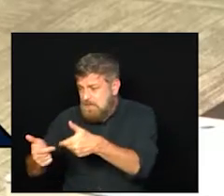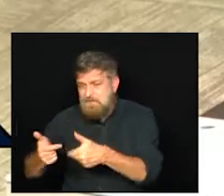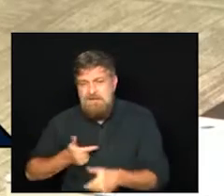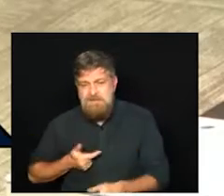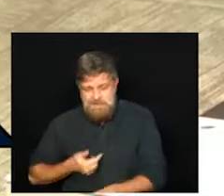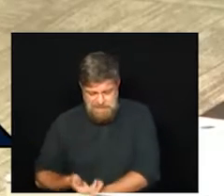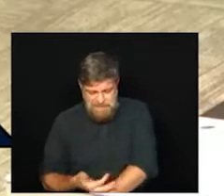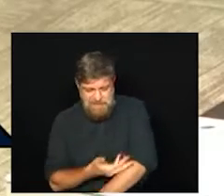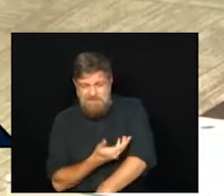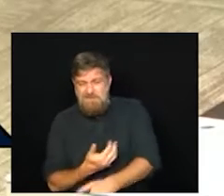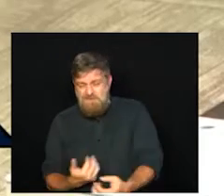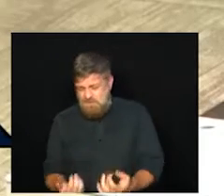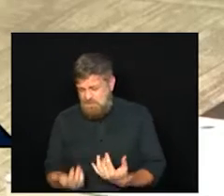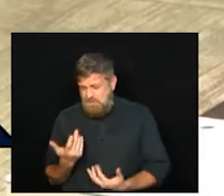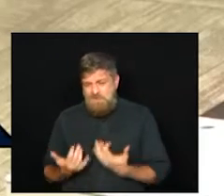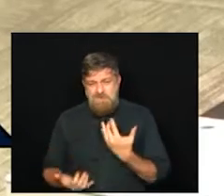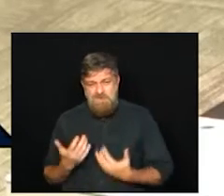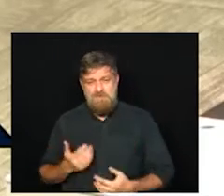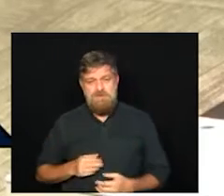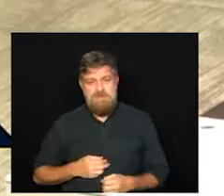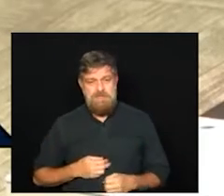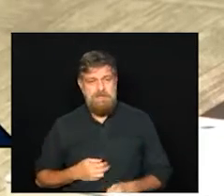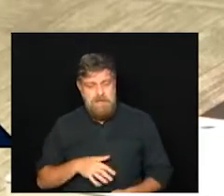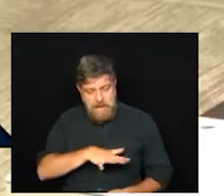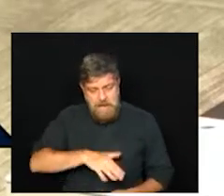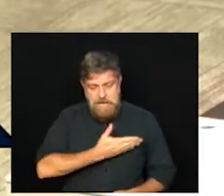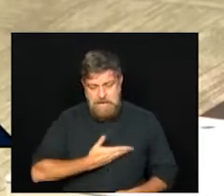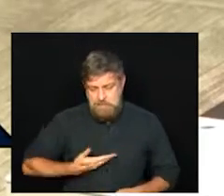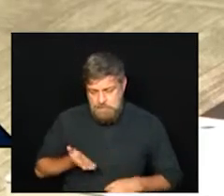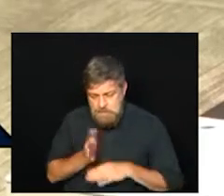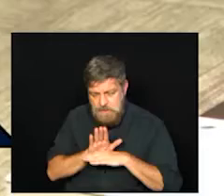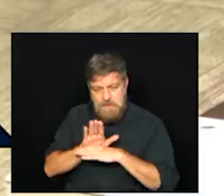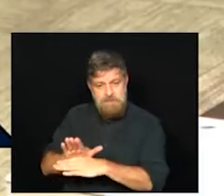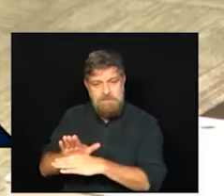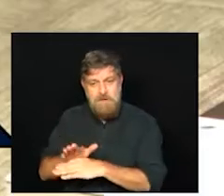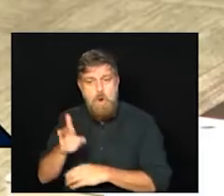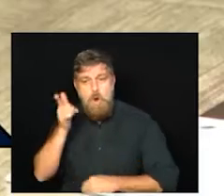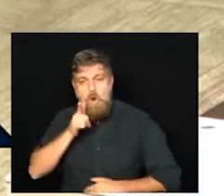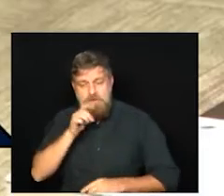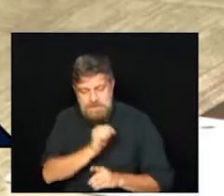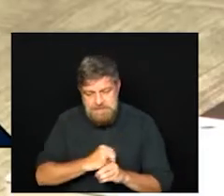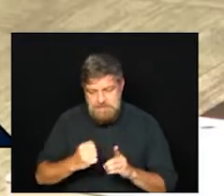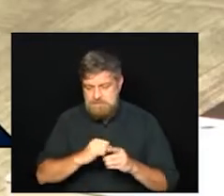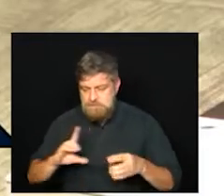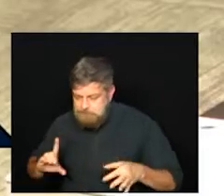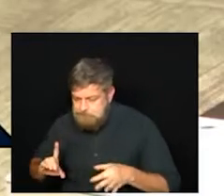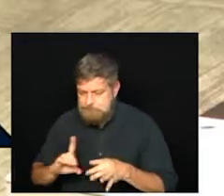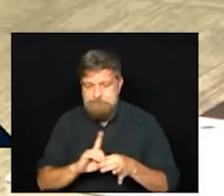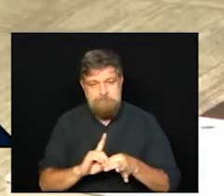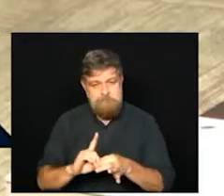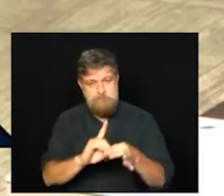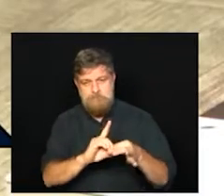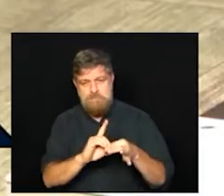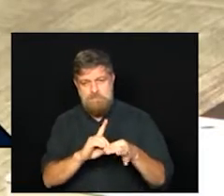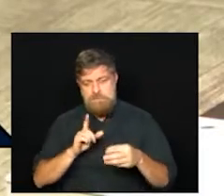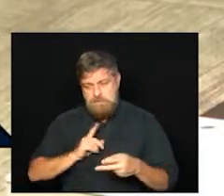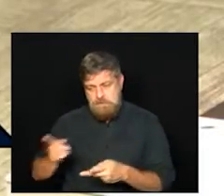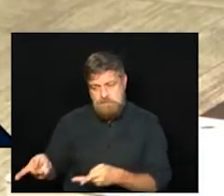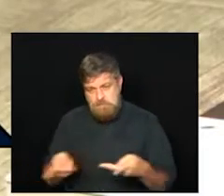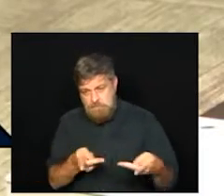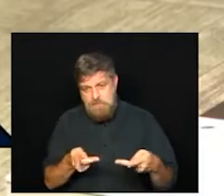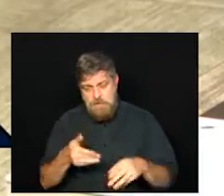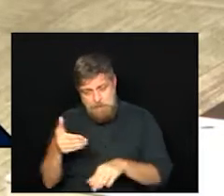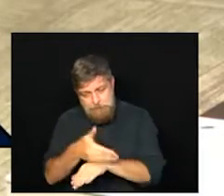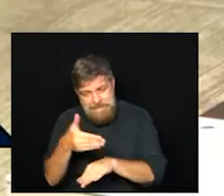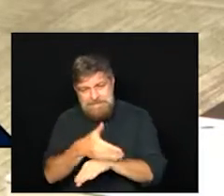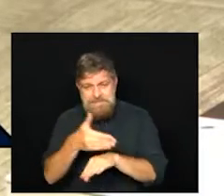ou órgão, possam ser atendidos pelo poder público e, dessa forma, reabilitarmos esse cidadão, trazermos de volta esse cidadão